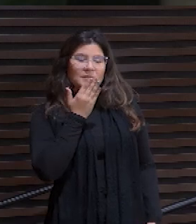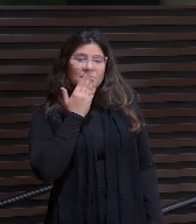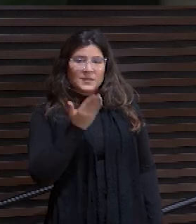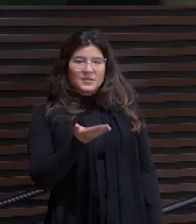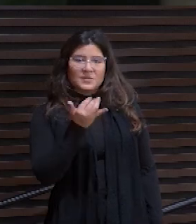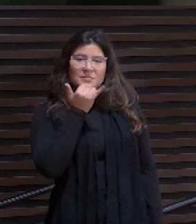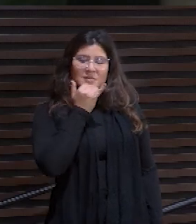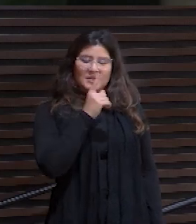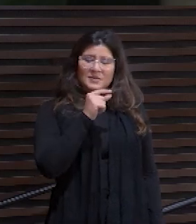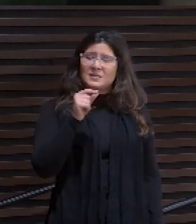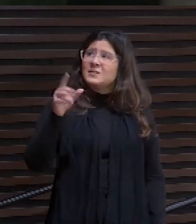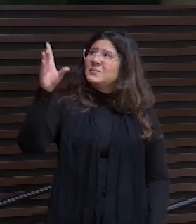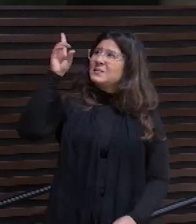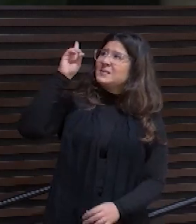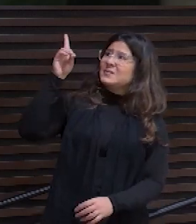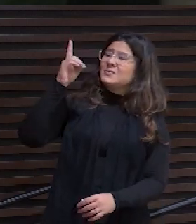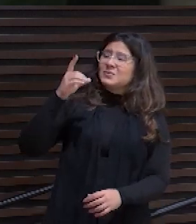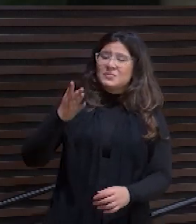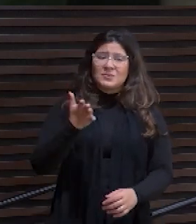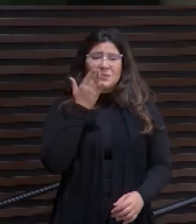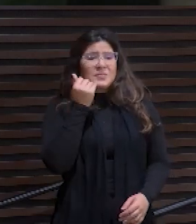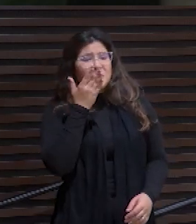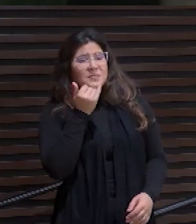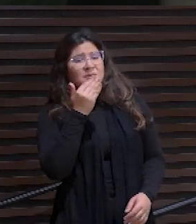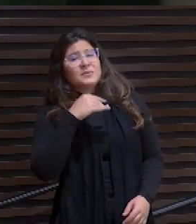Então, meus irmãos, que o Senhor trate conosco também com a gula, viu?